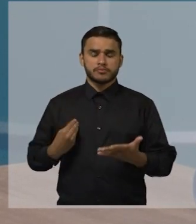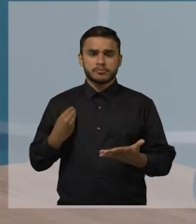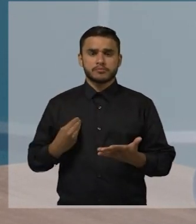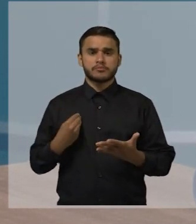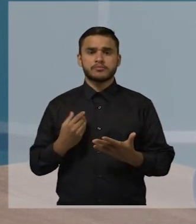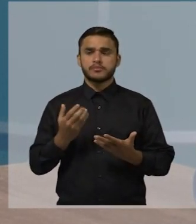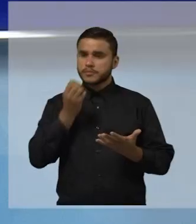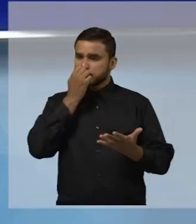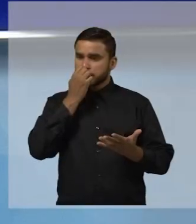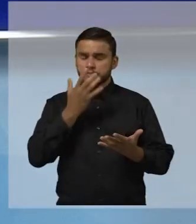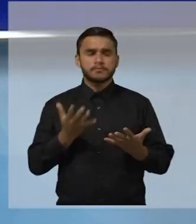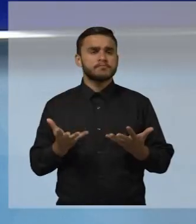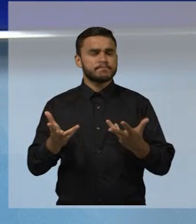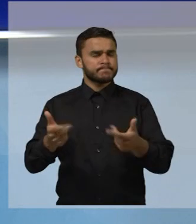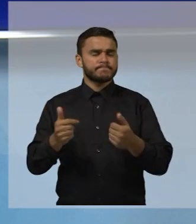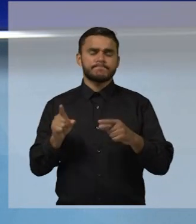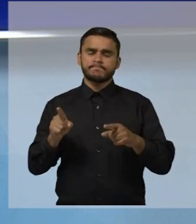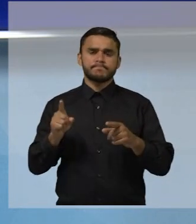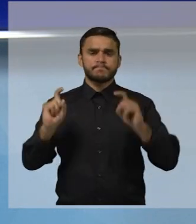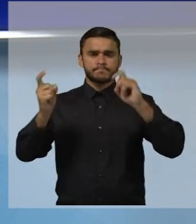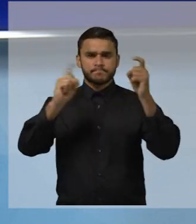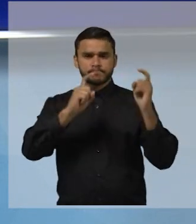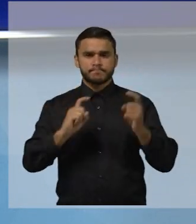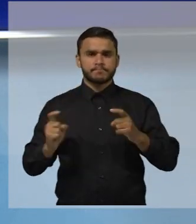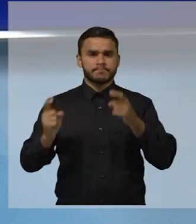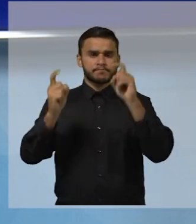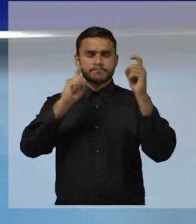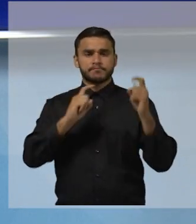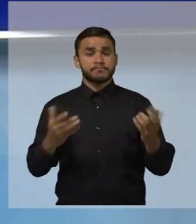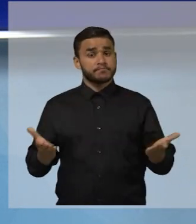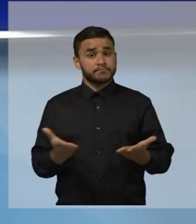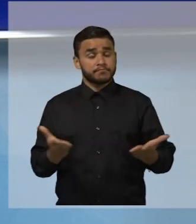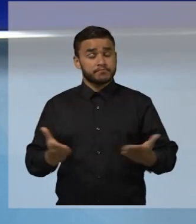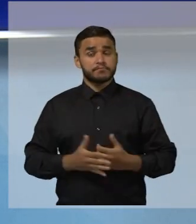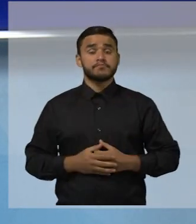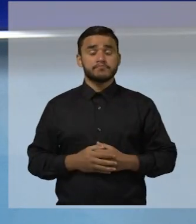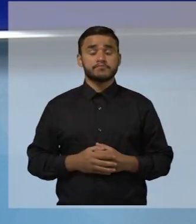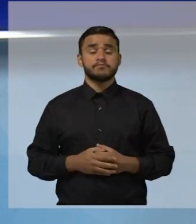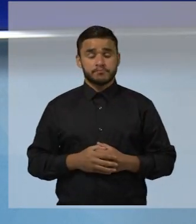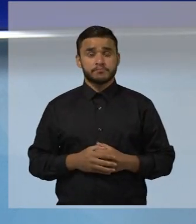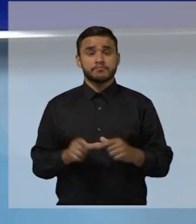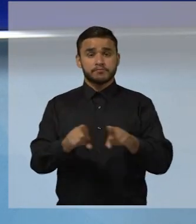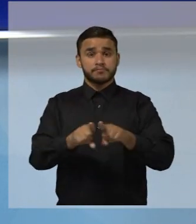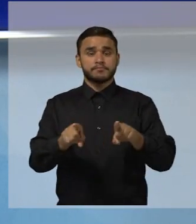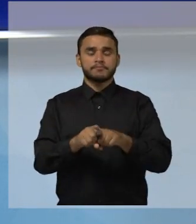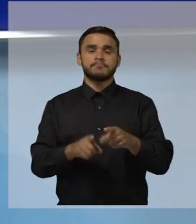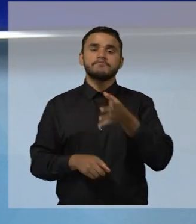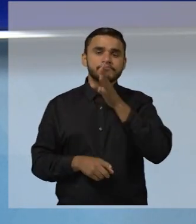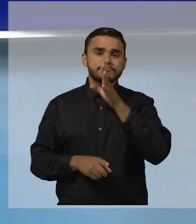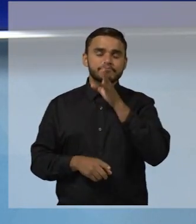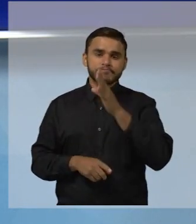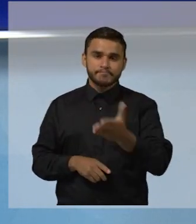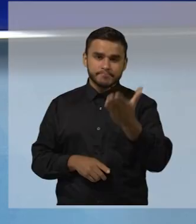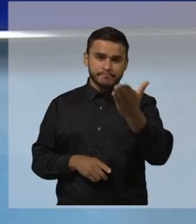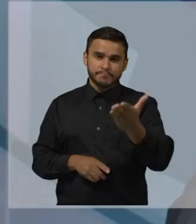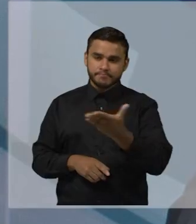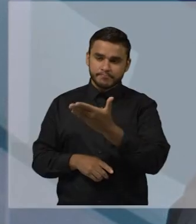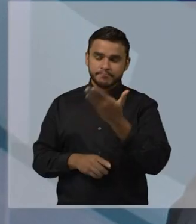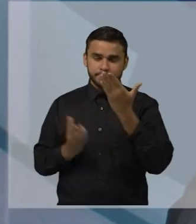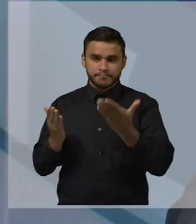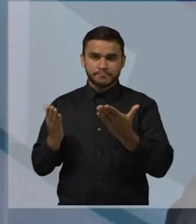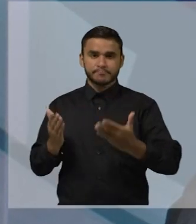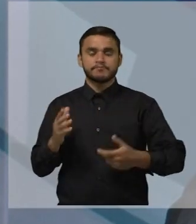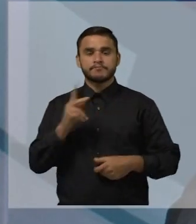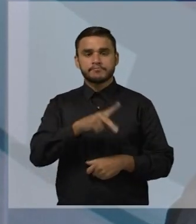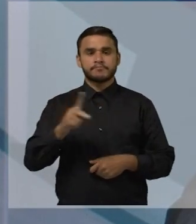passar a colaborar eventualmente com as discussões que vamos colocar em pauta aqui. E o já bastante conhecido aqui da nossa equipe,